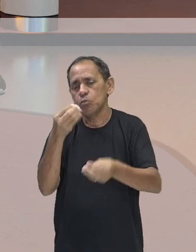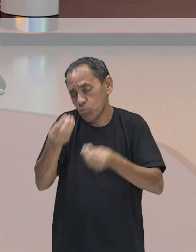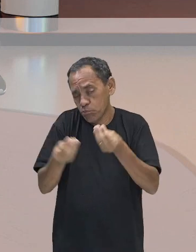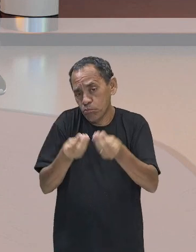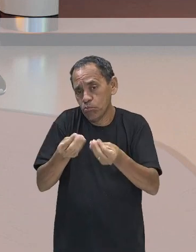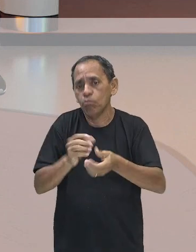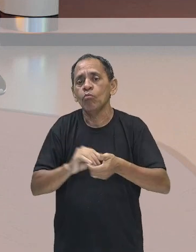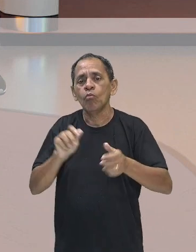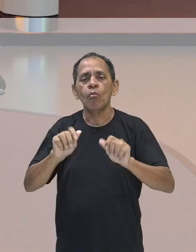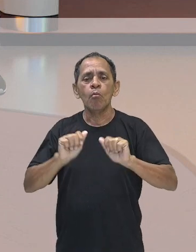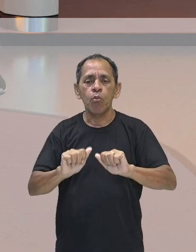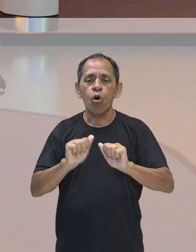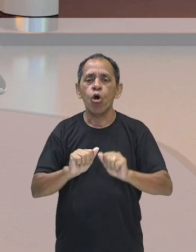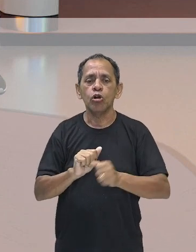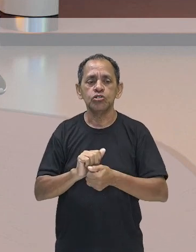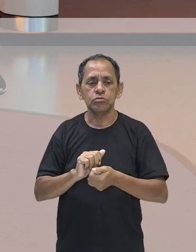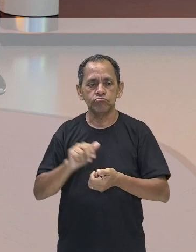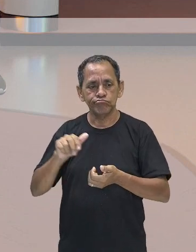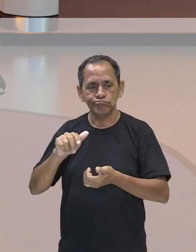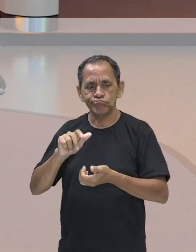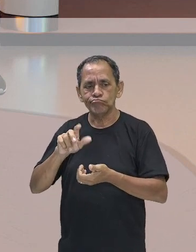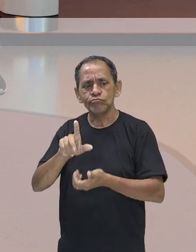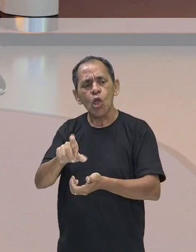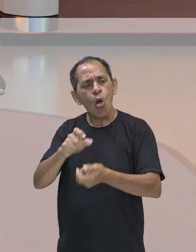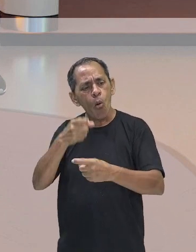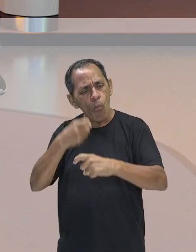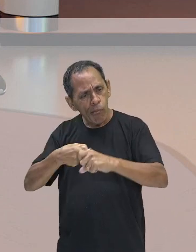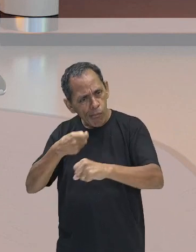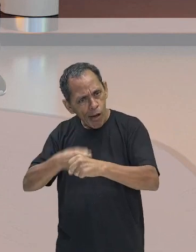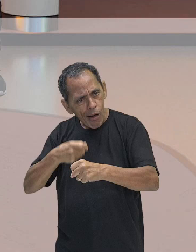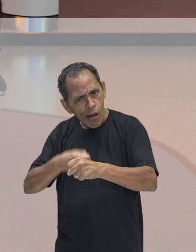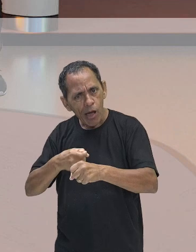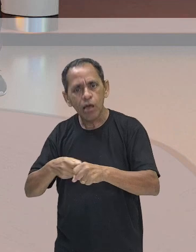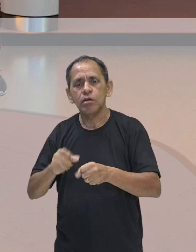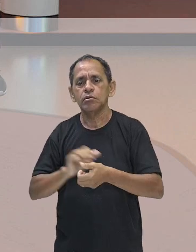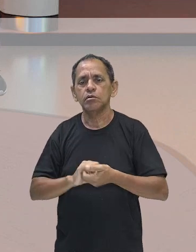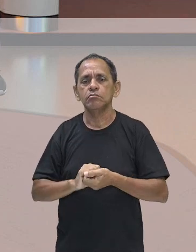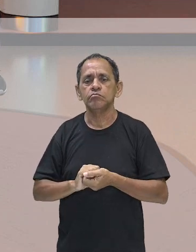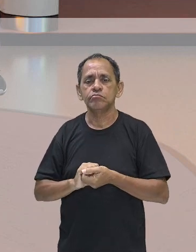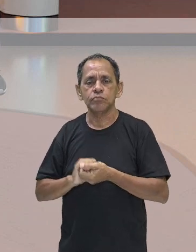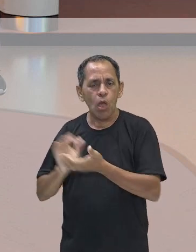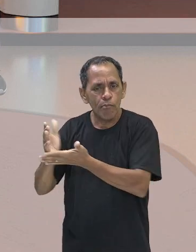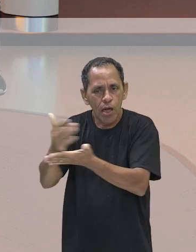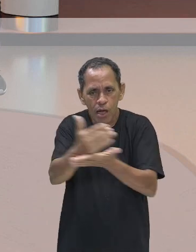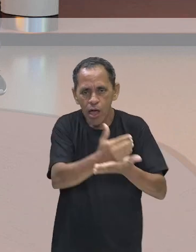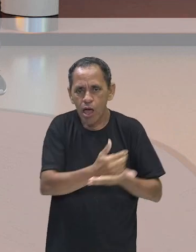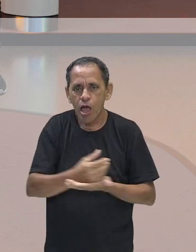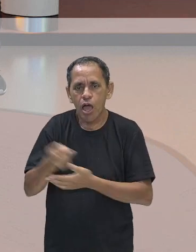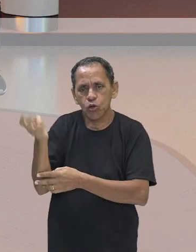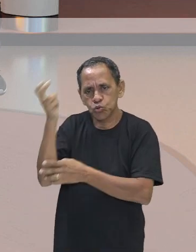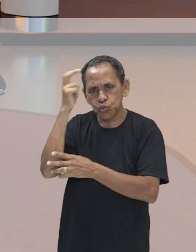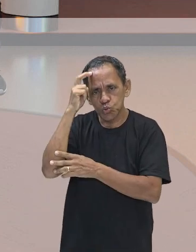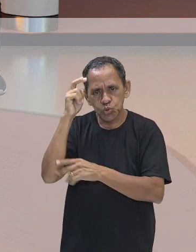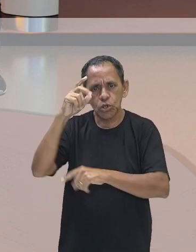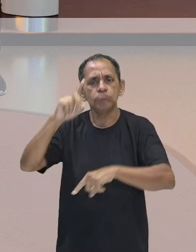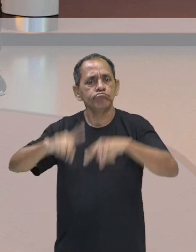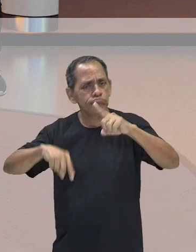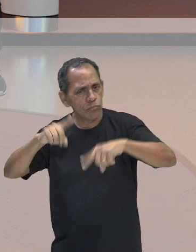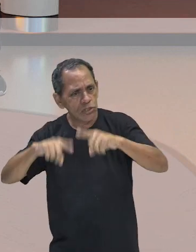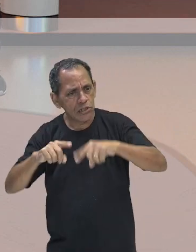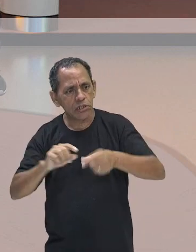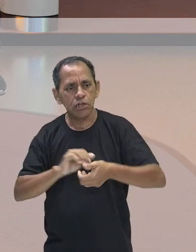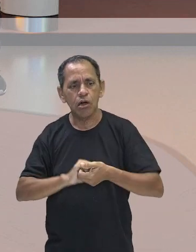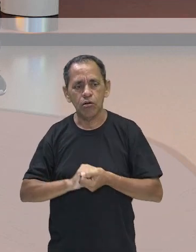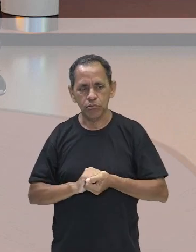ao nosso alcance, podem ser considerados também como fonte da cultura material. Além das fontes da